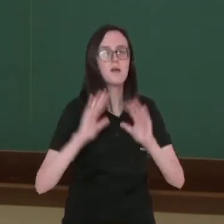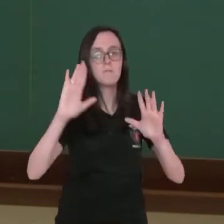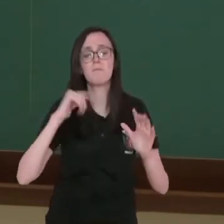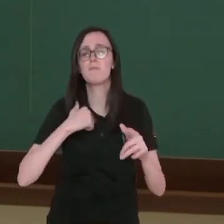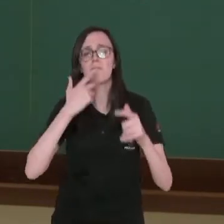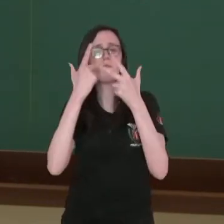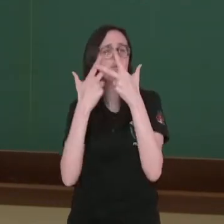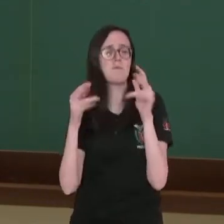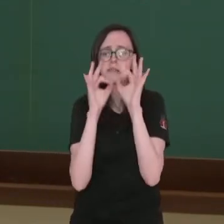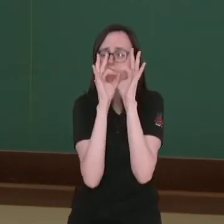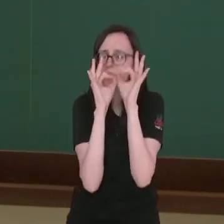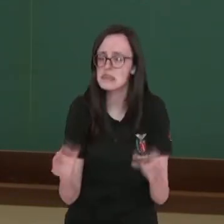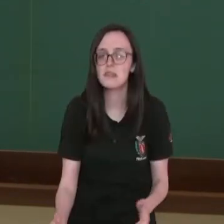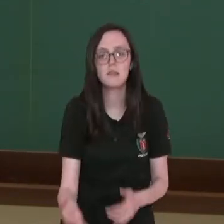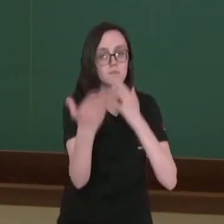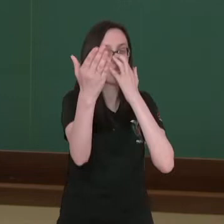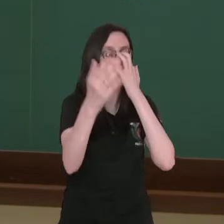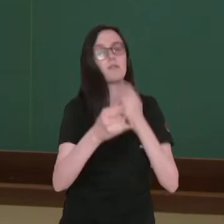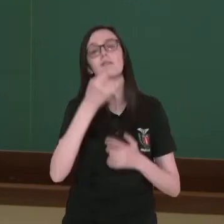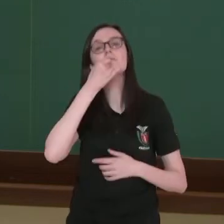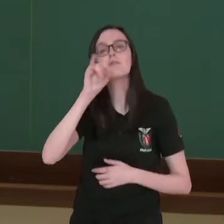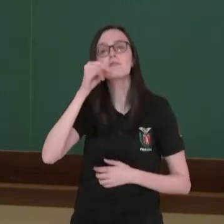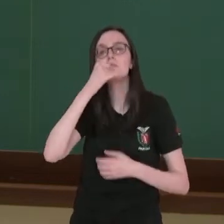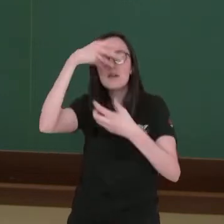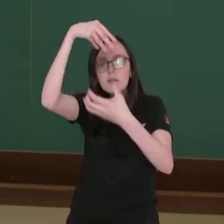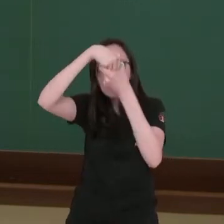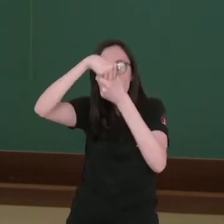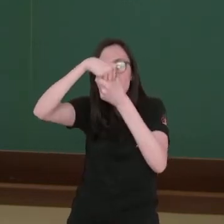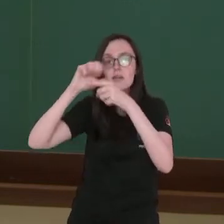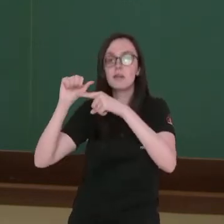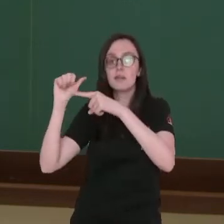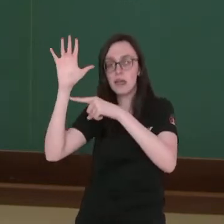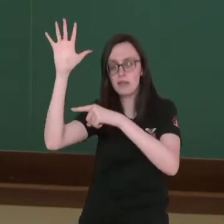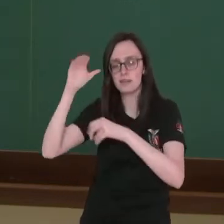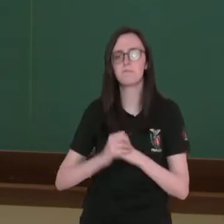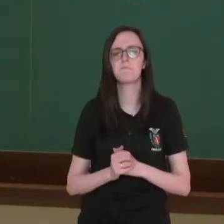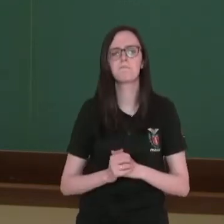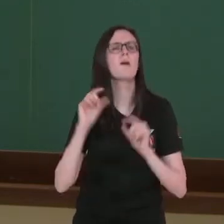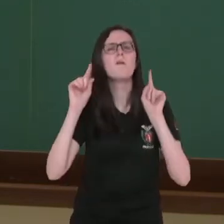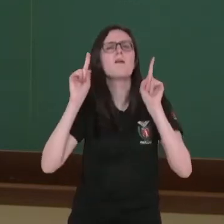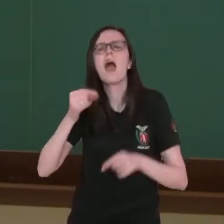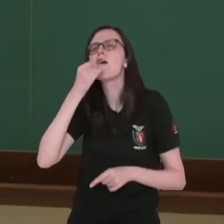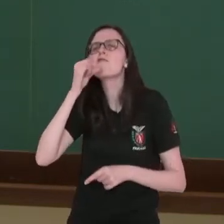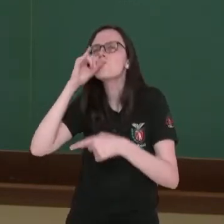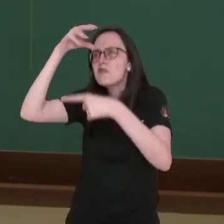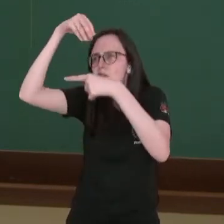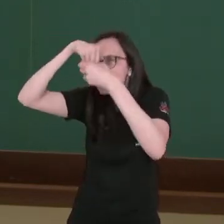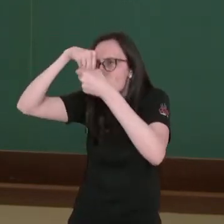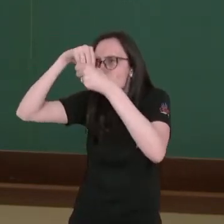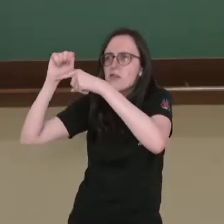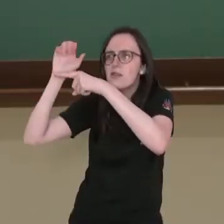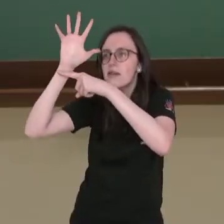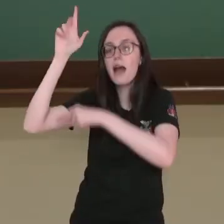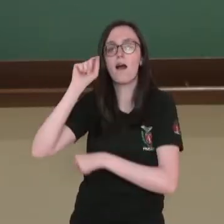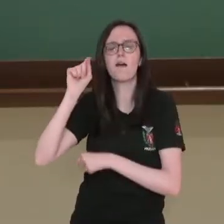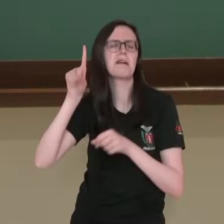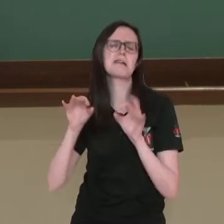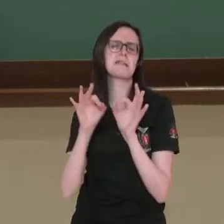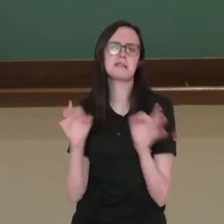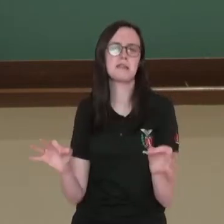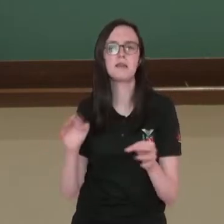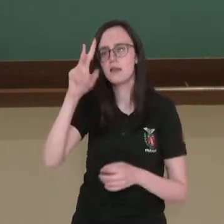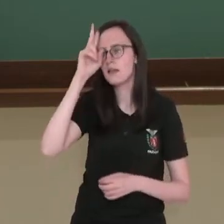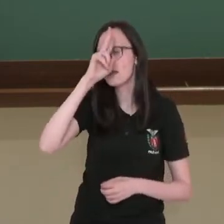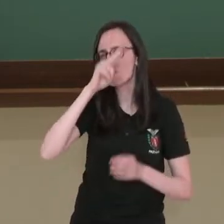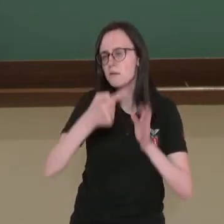bem simples para você, a energia interna de um gás. Pessoal, o que é a energia interna de um gás? Ei, bem simples. Lembra